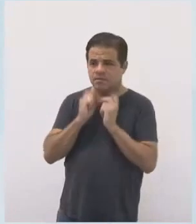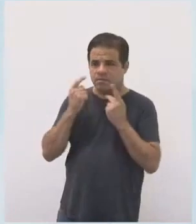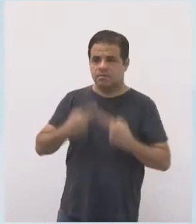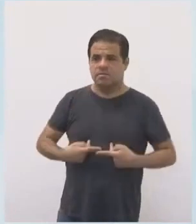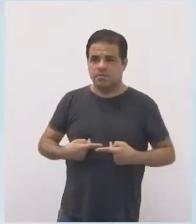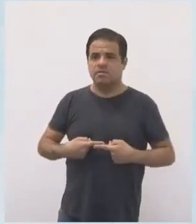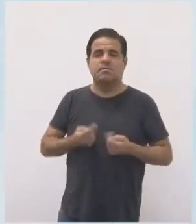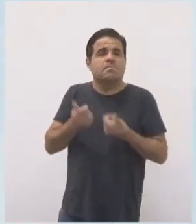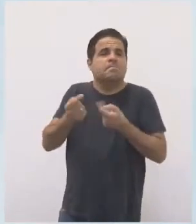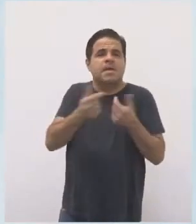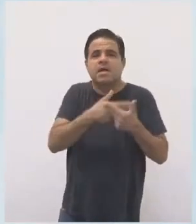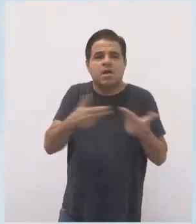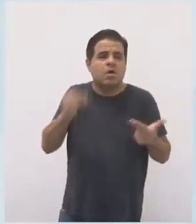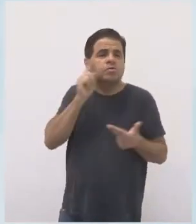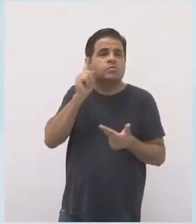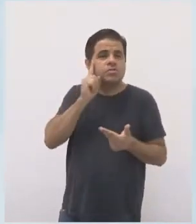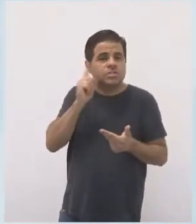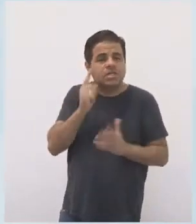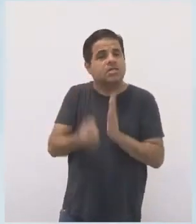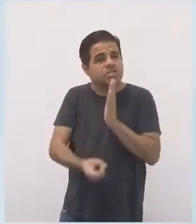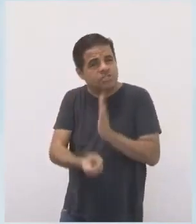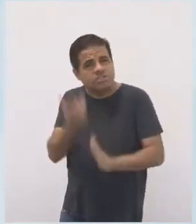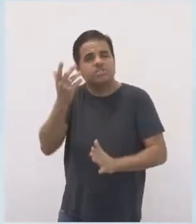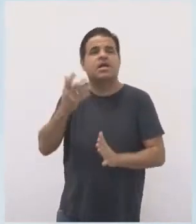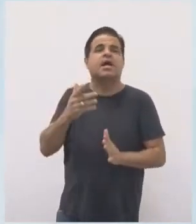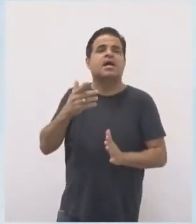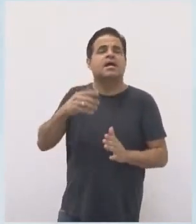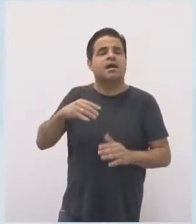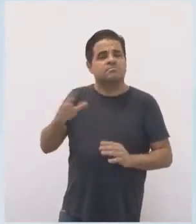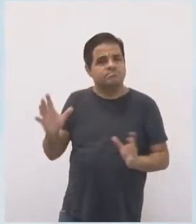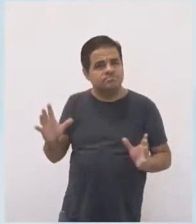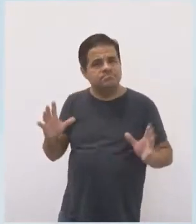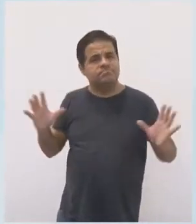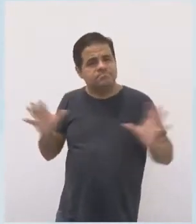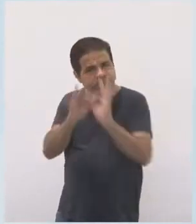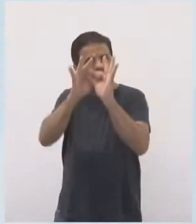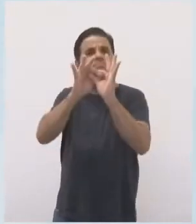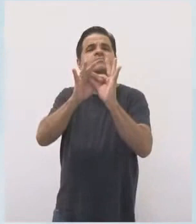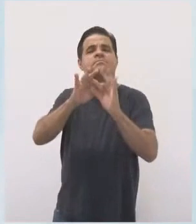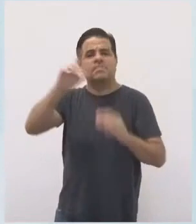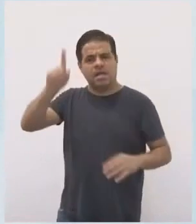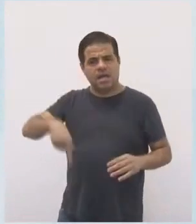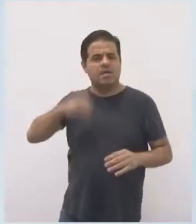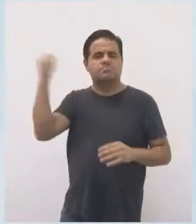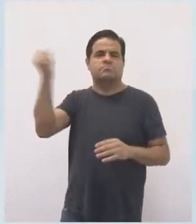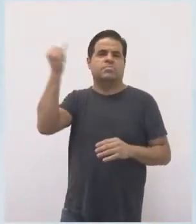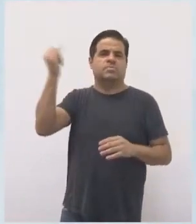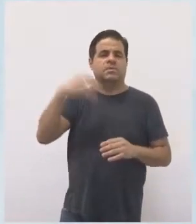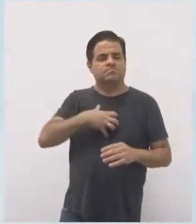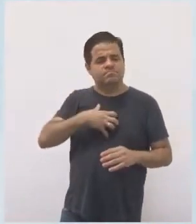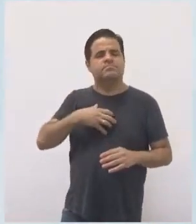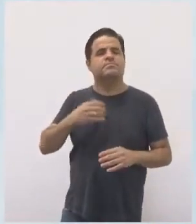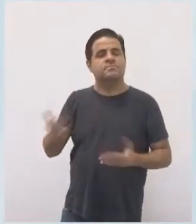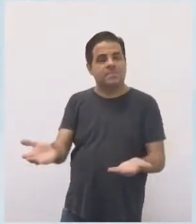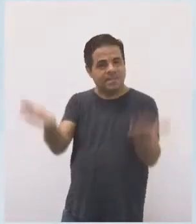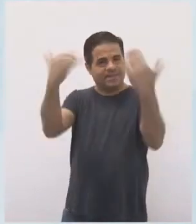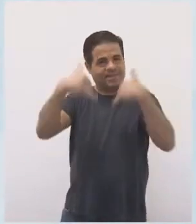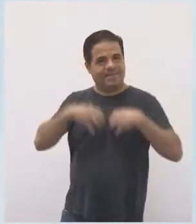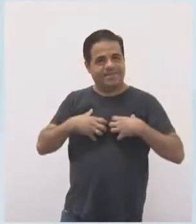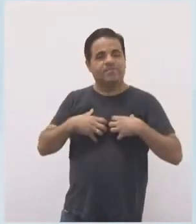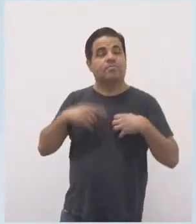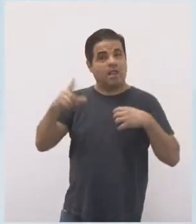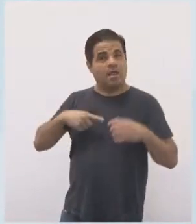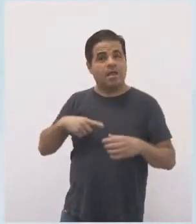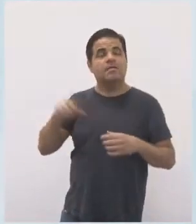as pequenas coisas do dia a dia que geram contentamento é muito importante para o bem-estar, e ela